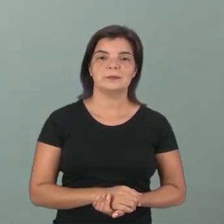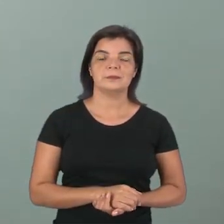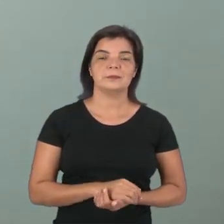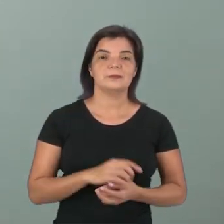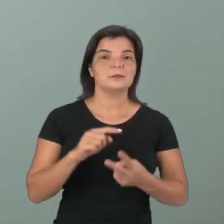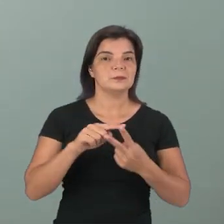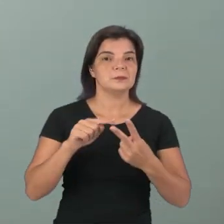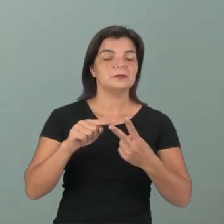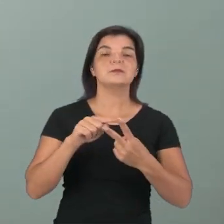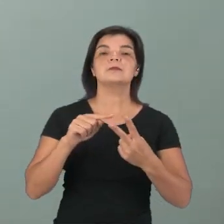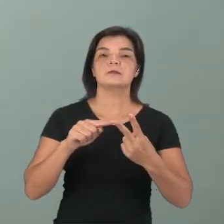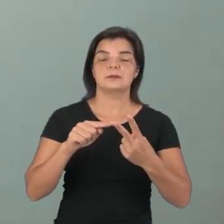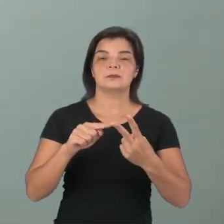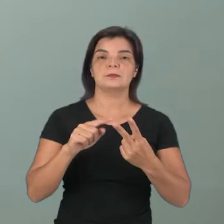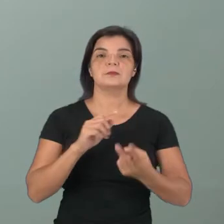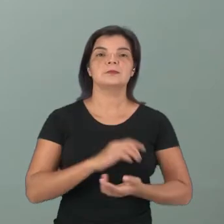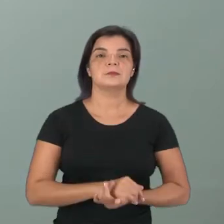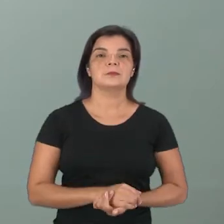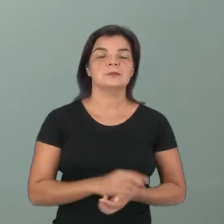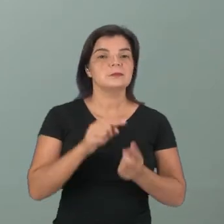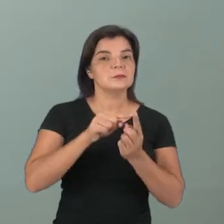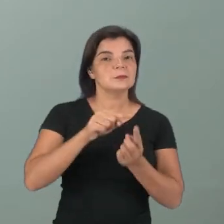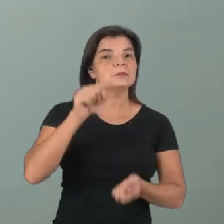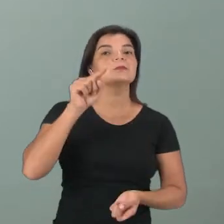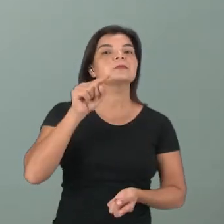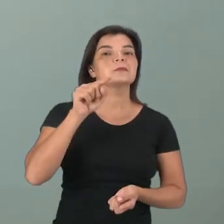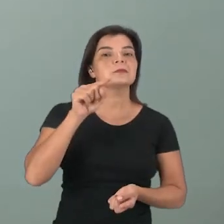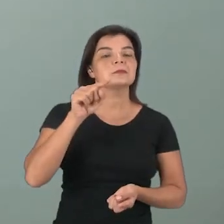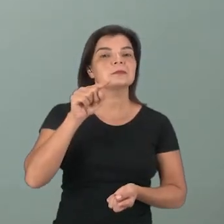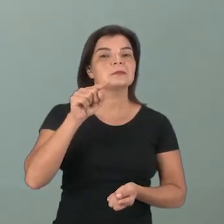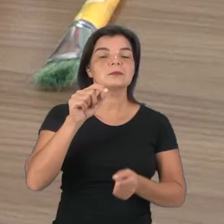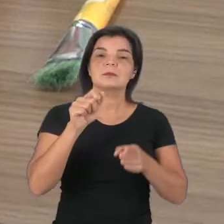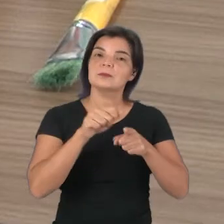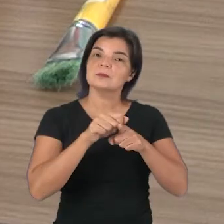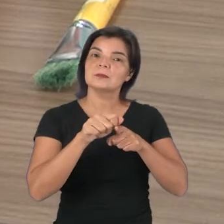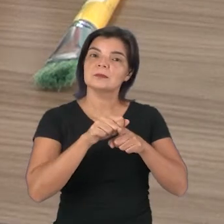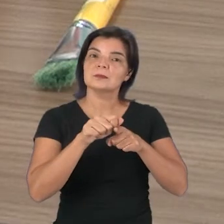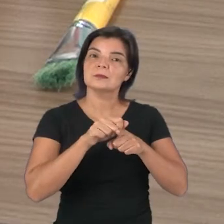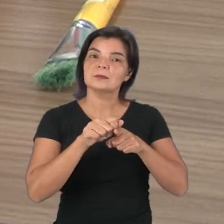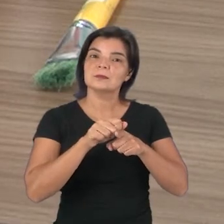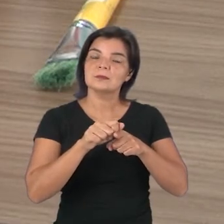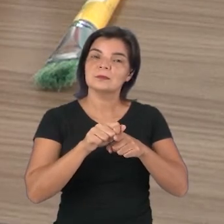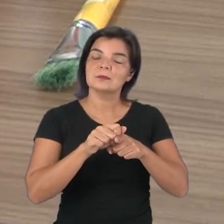Entre os dois objetos, o maior é a borracha